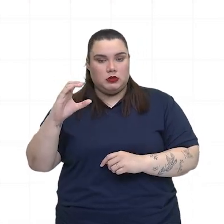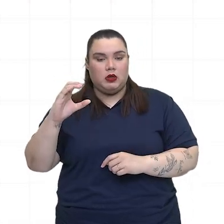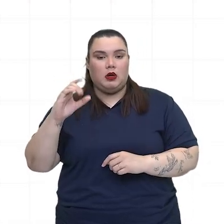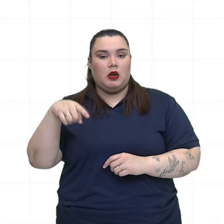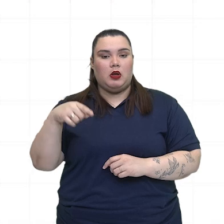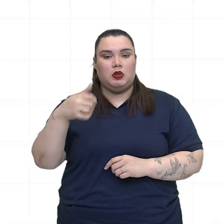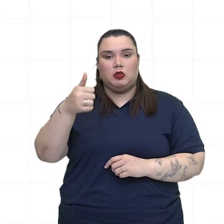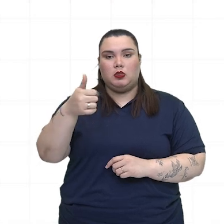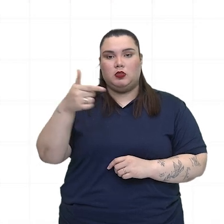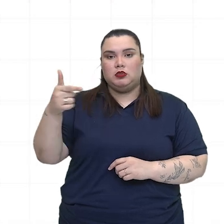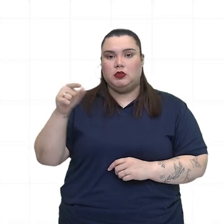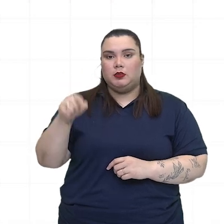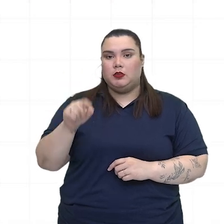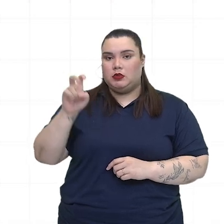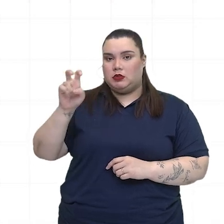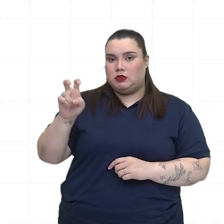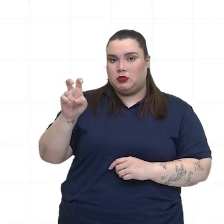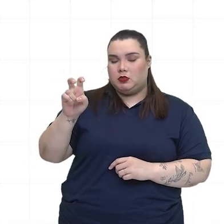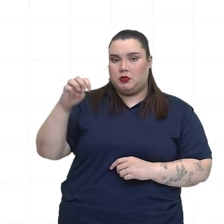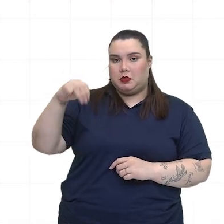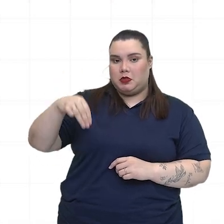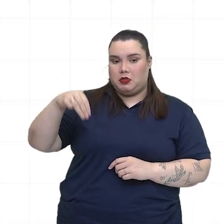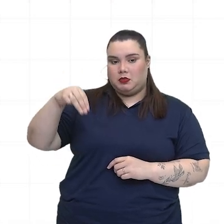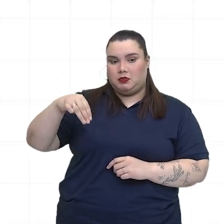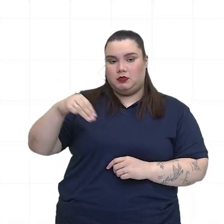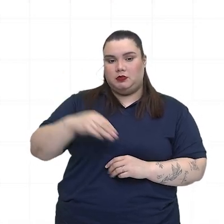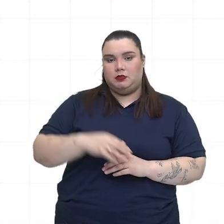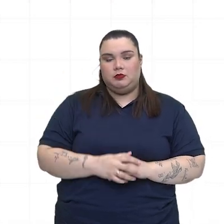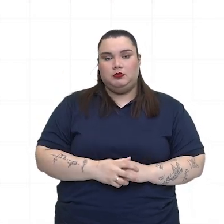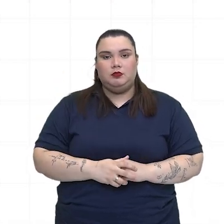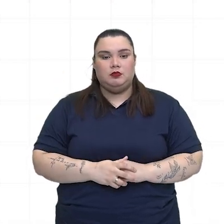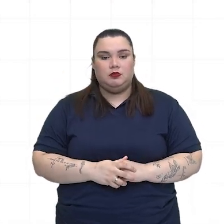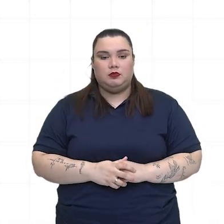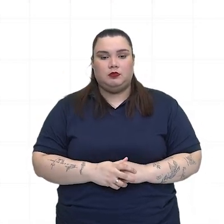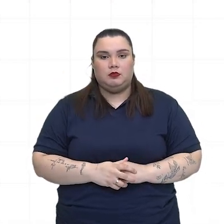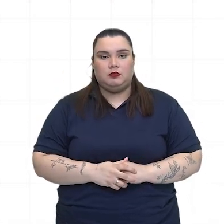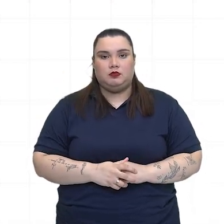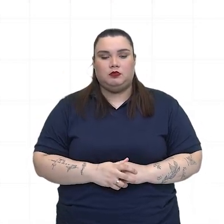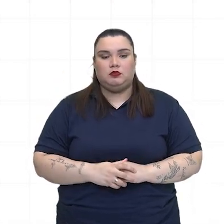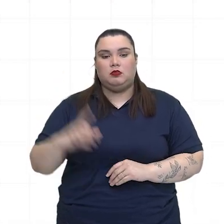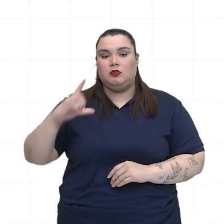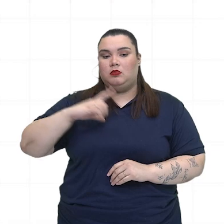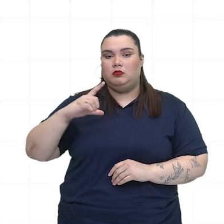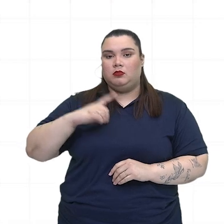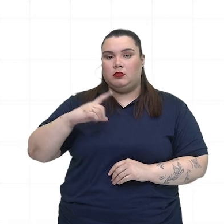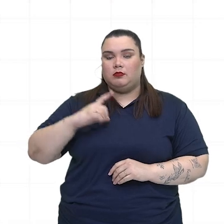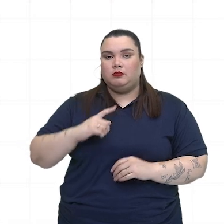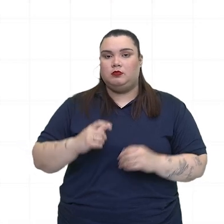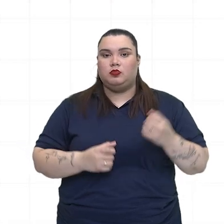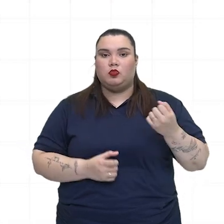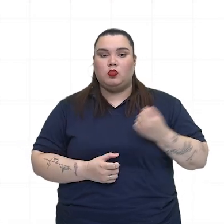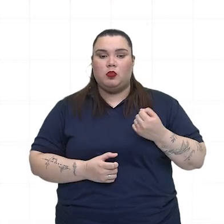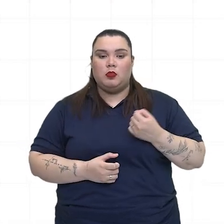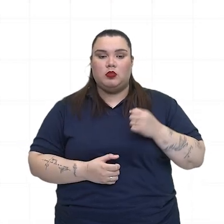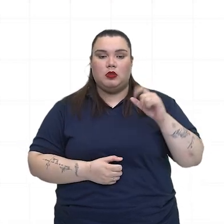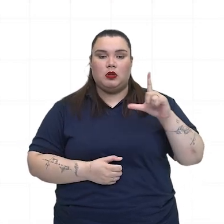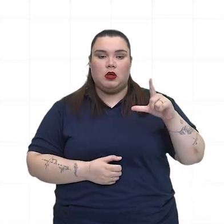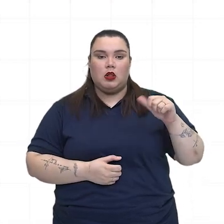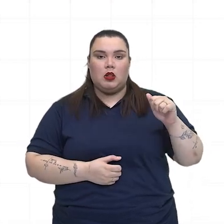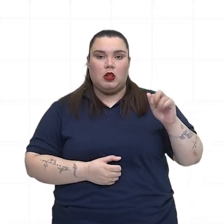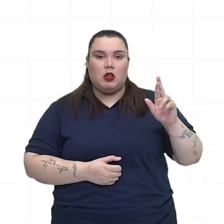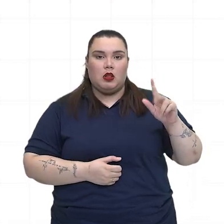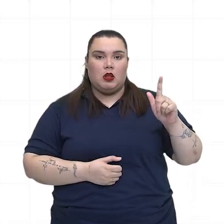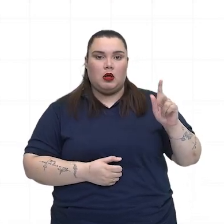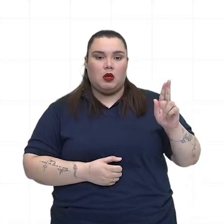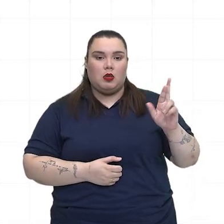comprimento? 12,5 metros, certo? E temos o valor da nossa largura. Qual